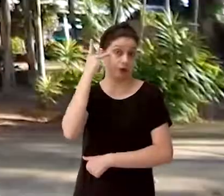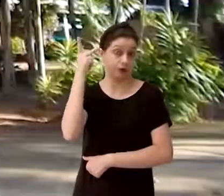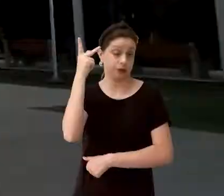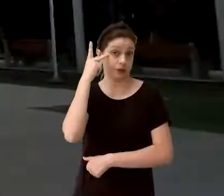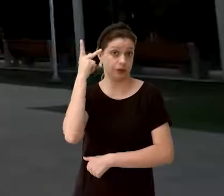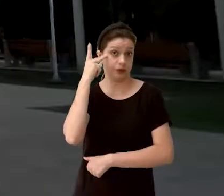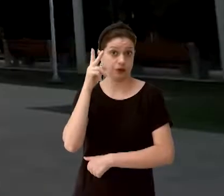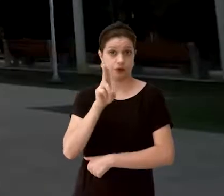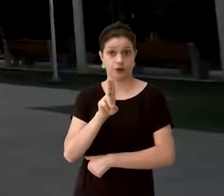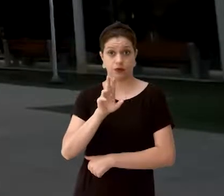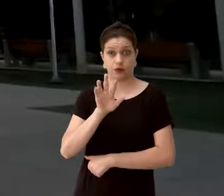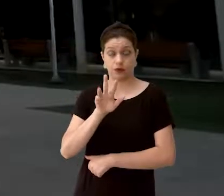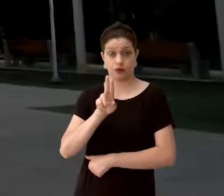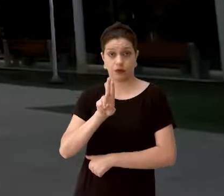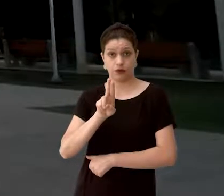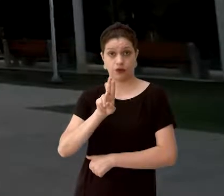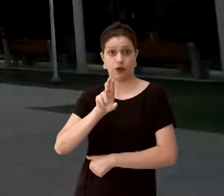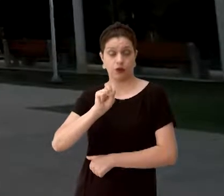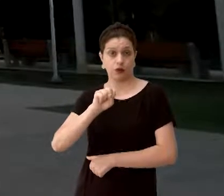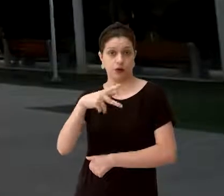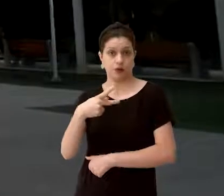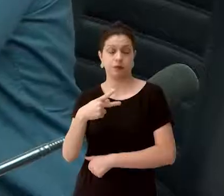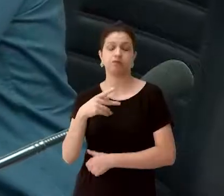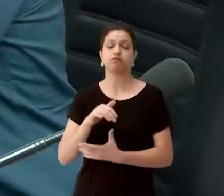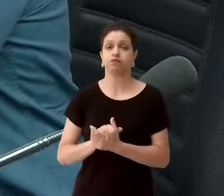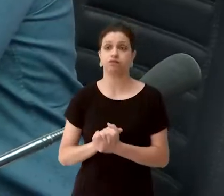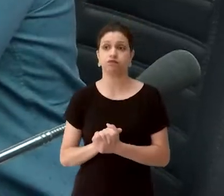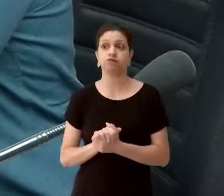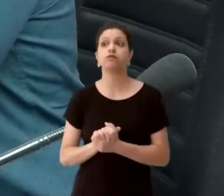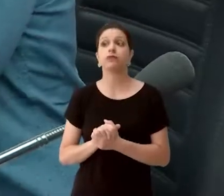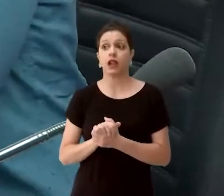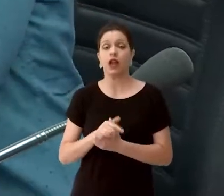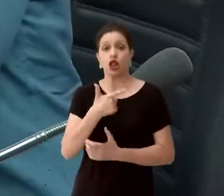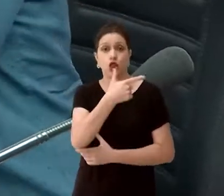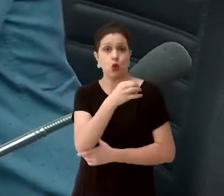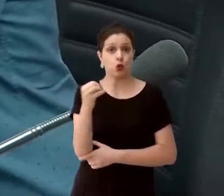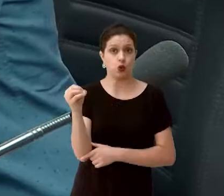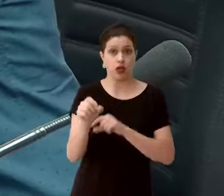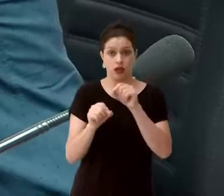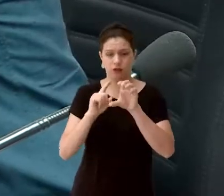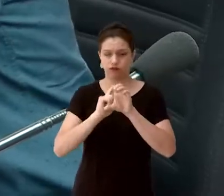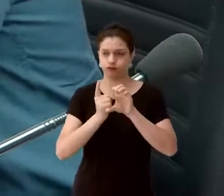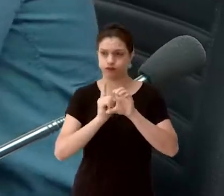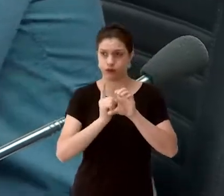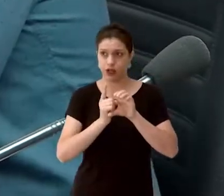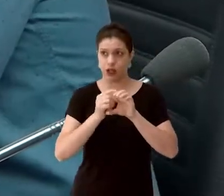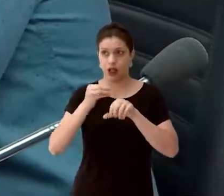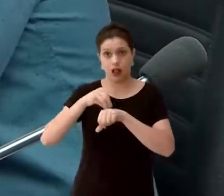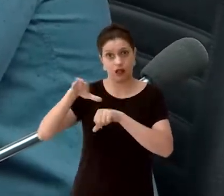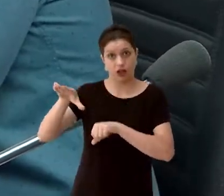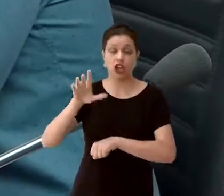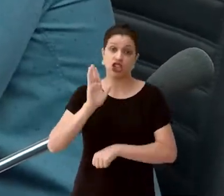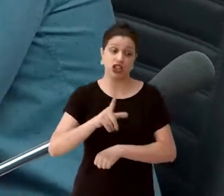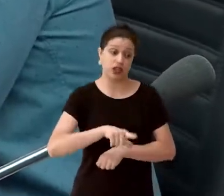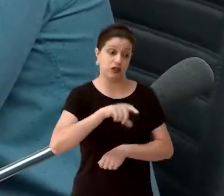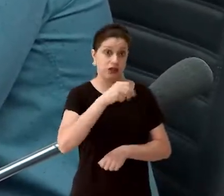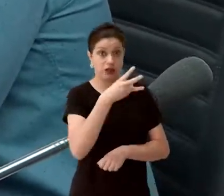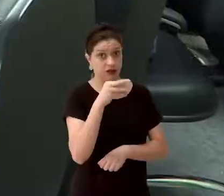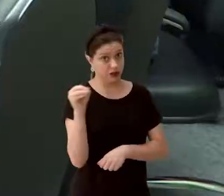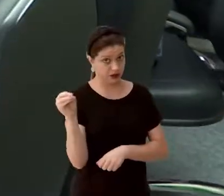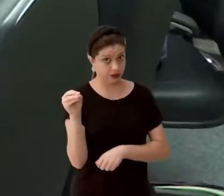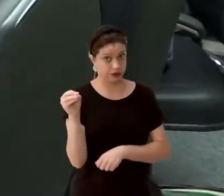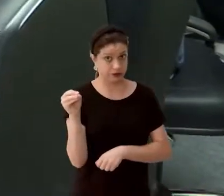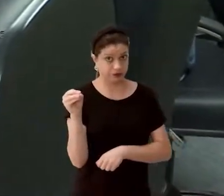unidade da Universidade de São Paulo, a USP de São Carlos. Serão 200 unidades consumidoras a serem levadas nas próximas